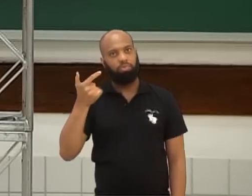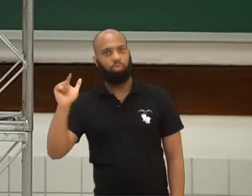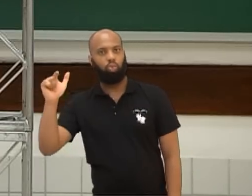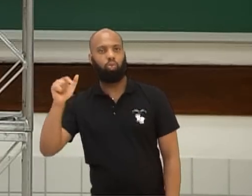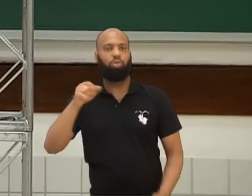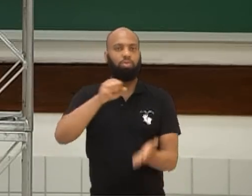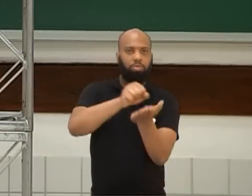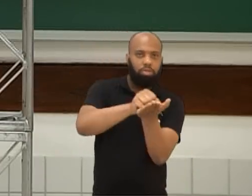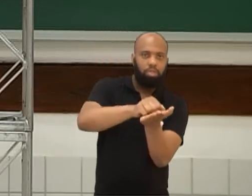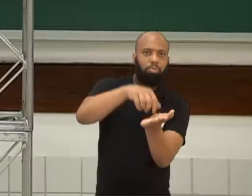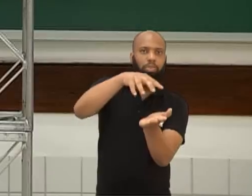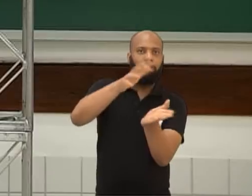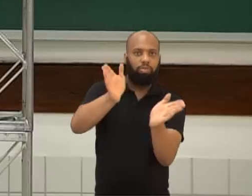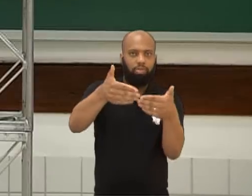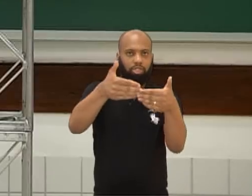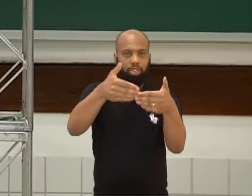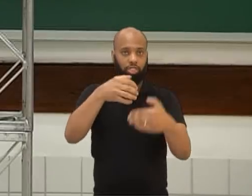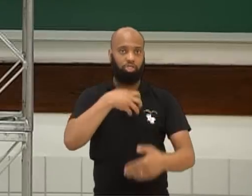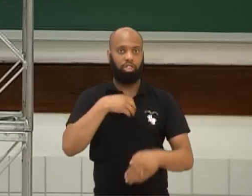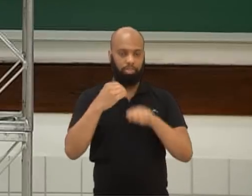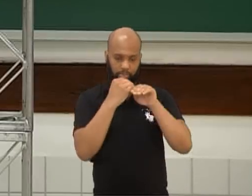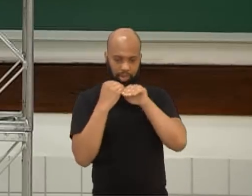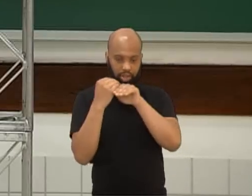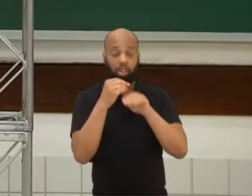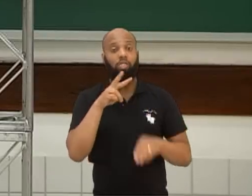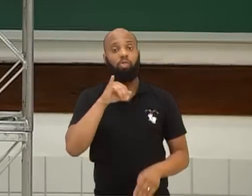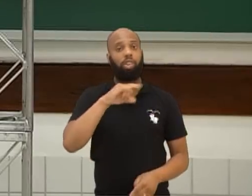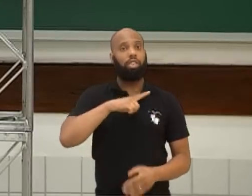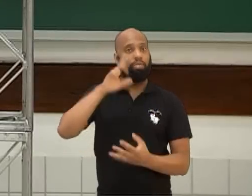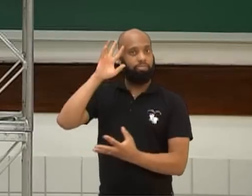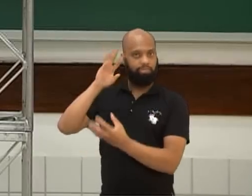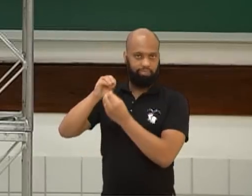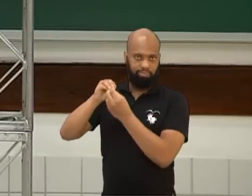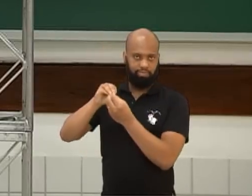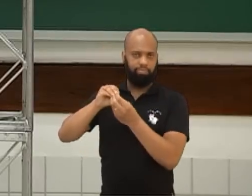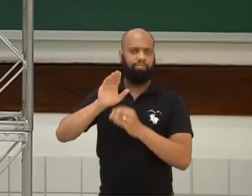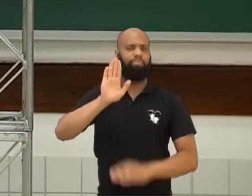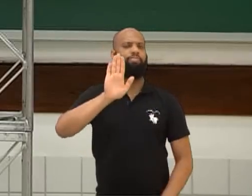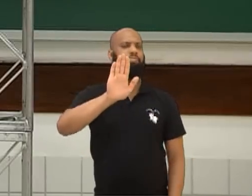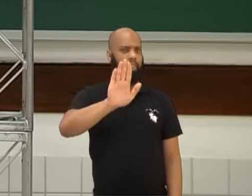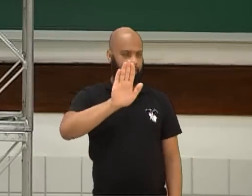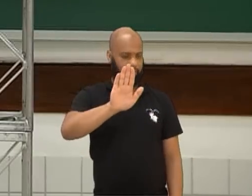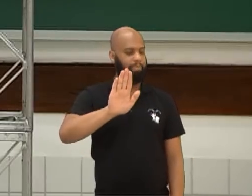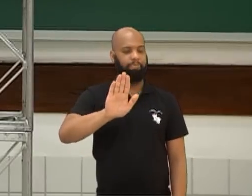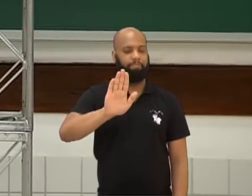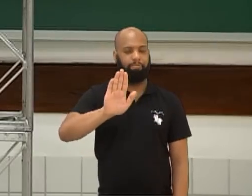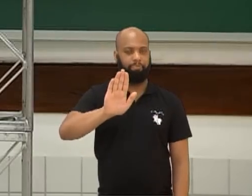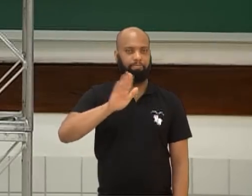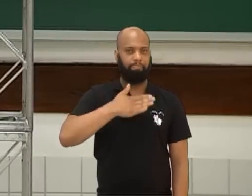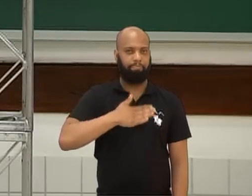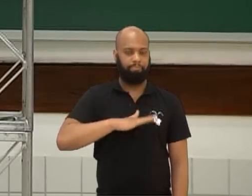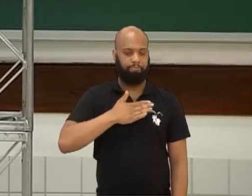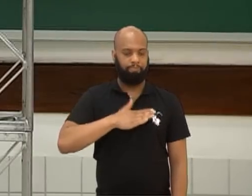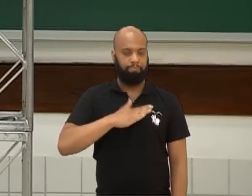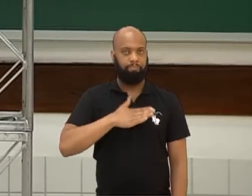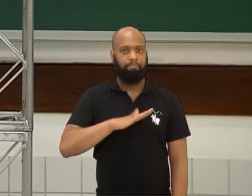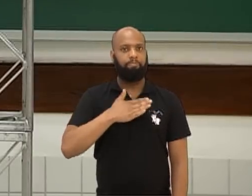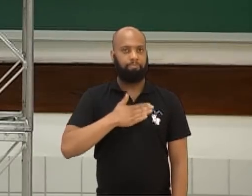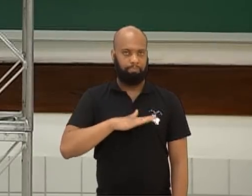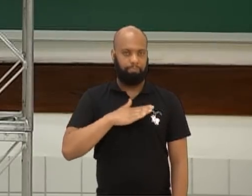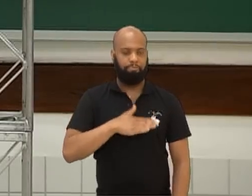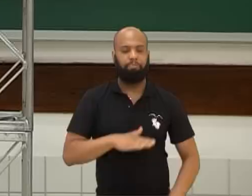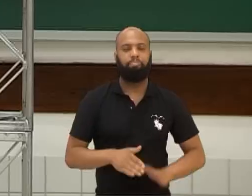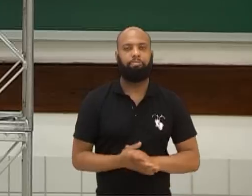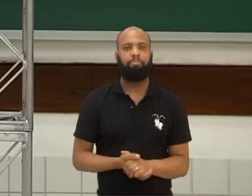polígonos regulares e nós vamos chegar a uma conclusão. Mas espera aí, né? Não vamos adiantar muitas coisas. Vamos com